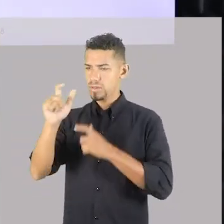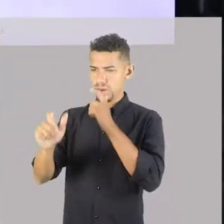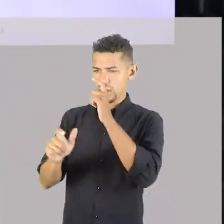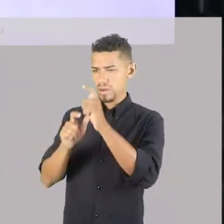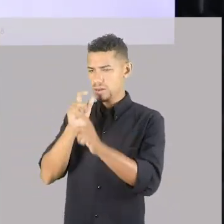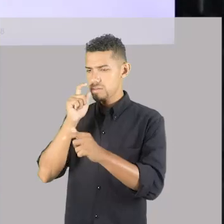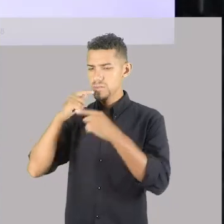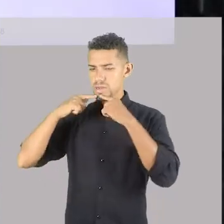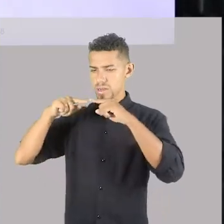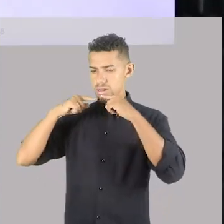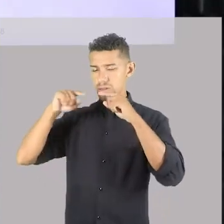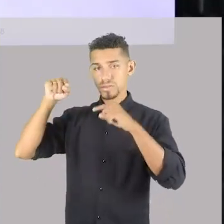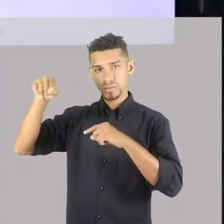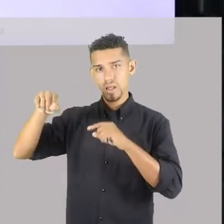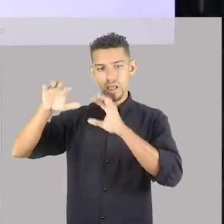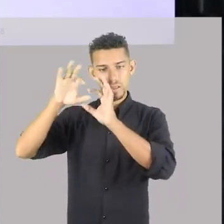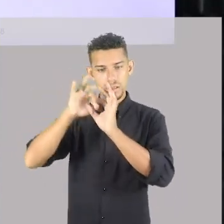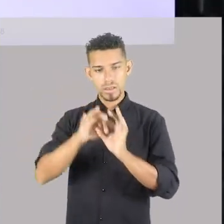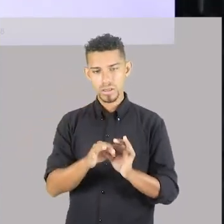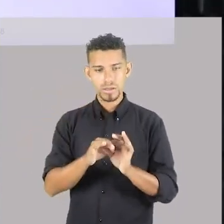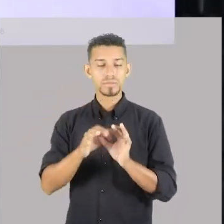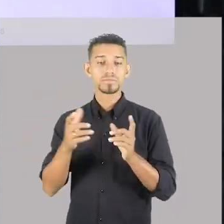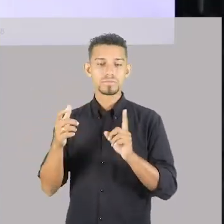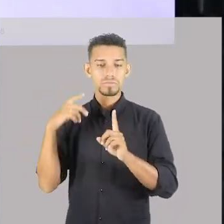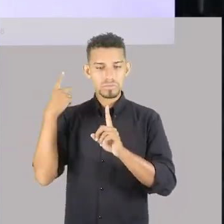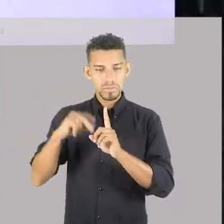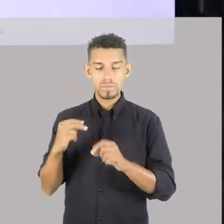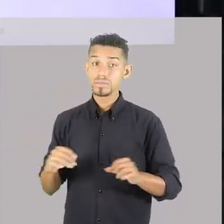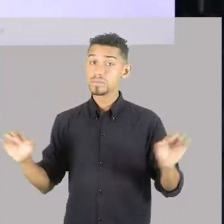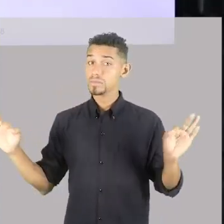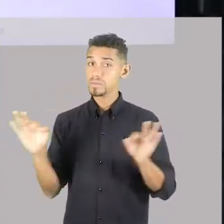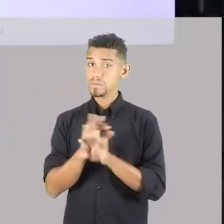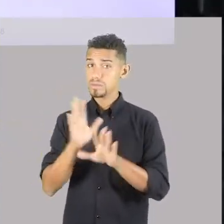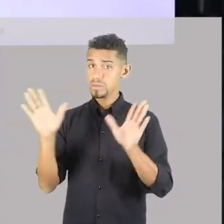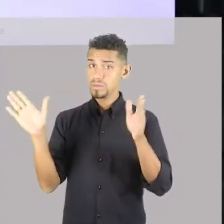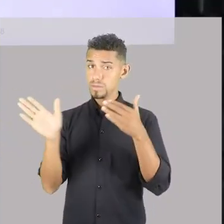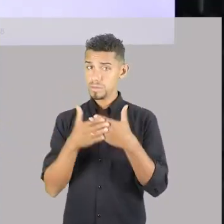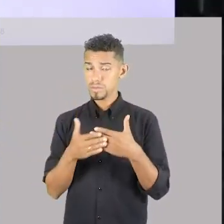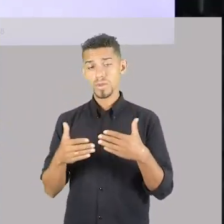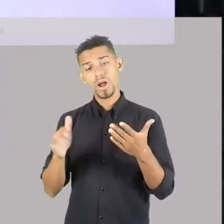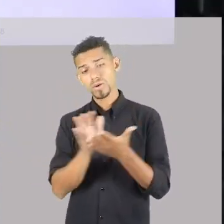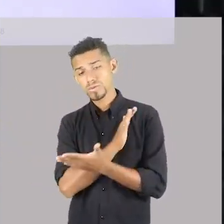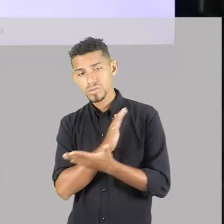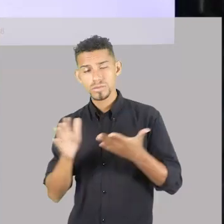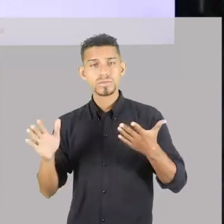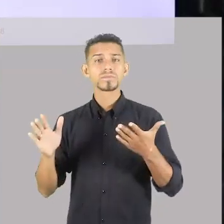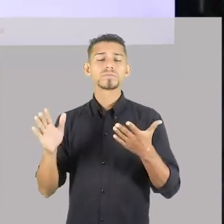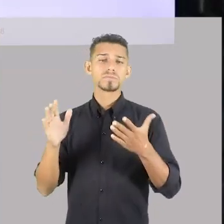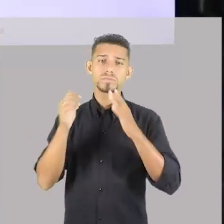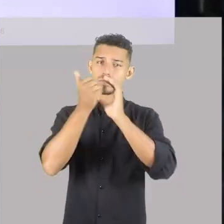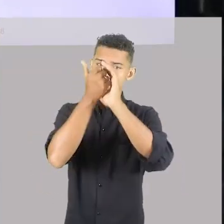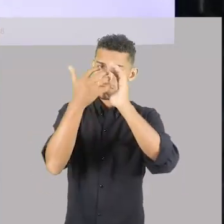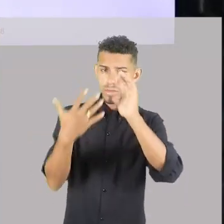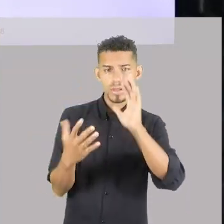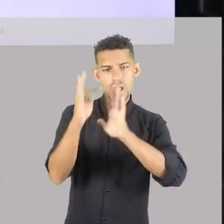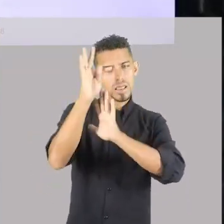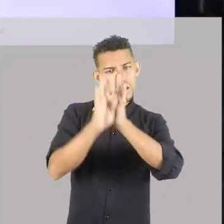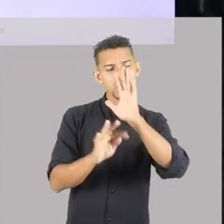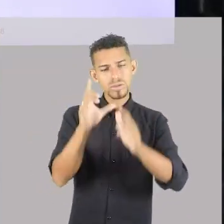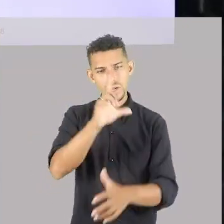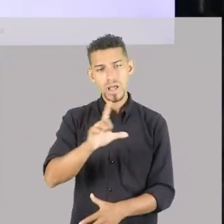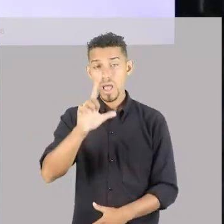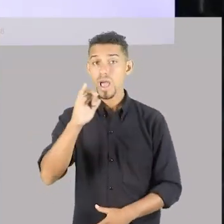de exploração. Nós fechamos aqui, certo? Algumas características, as principais características do texto literário.